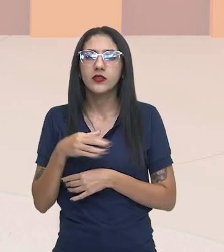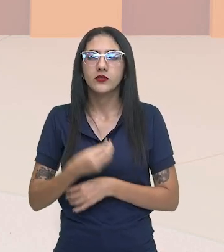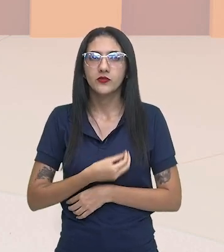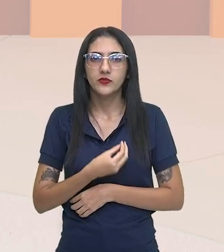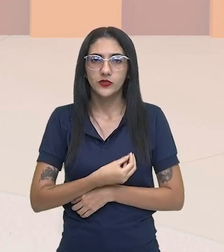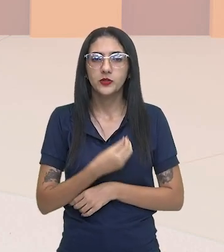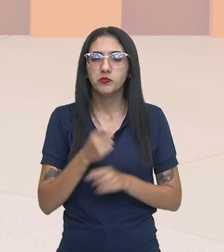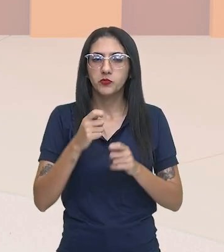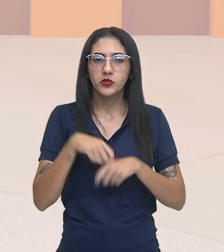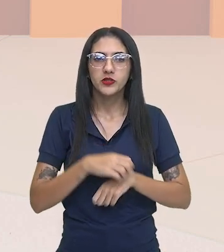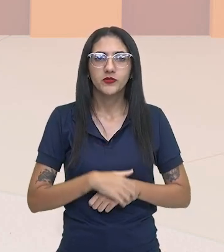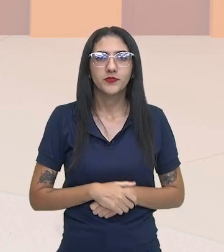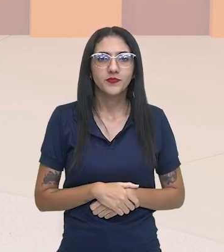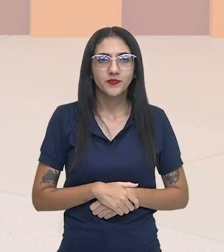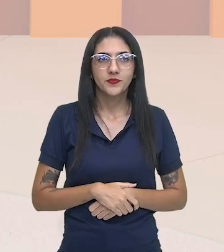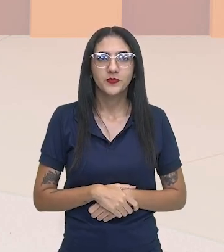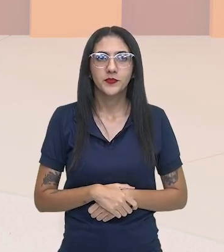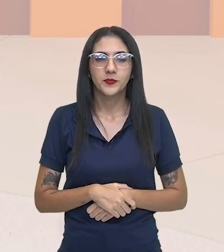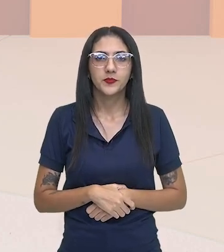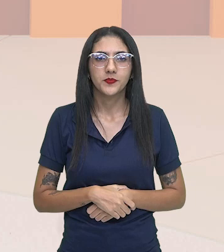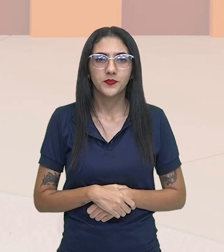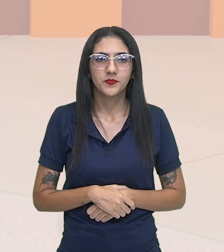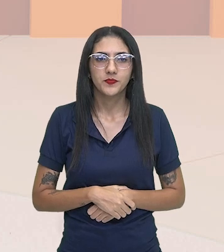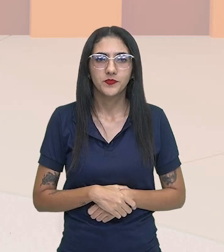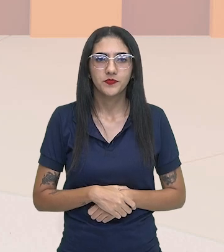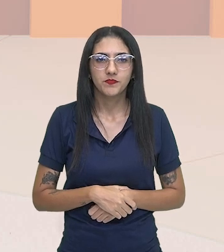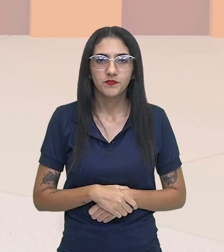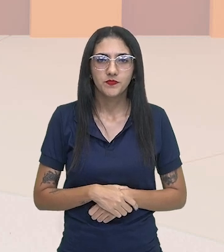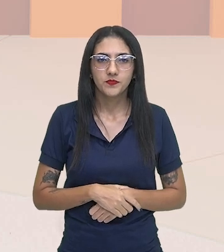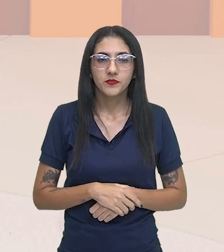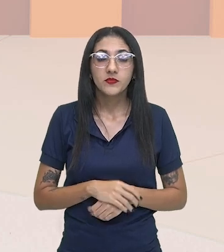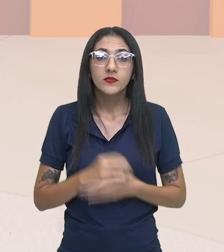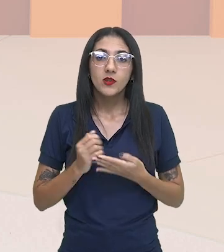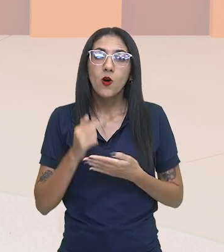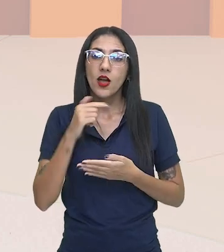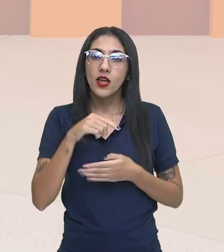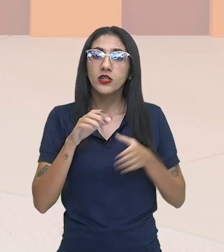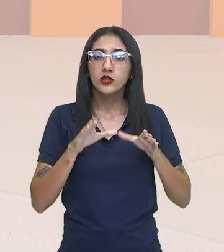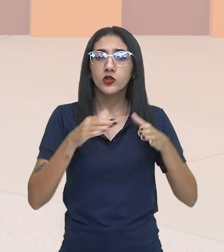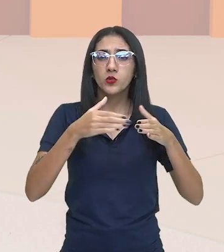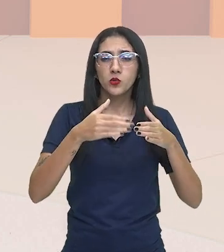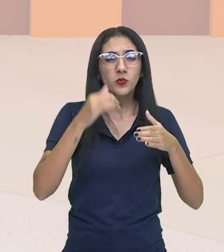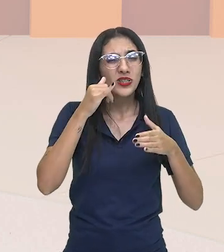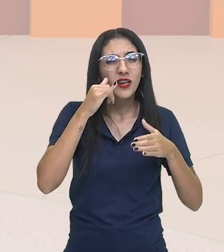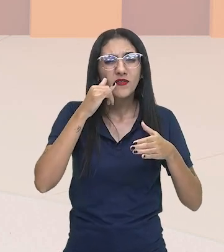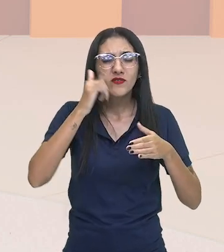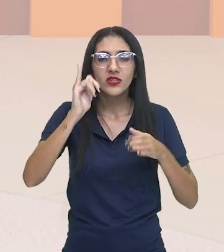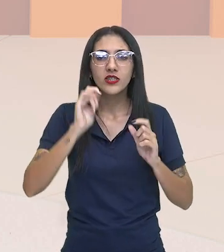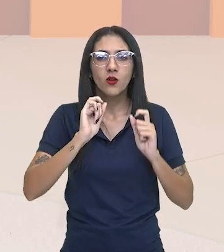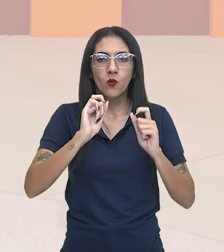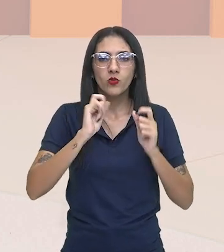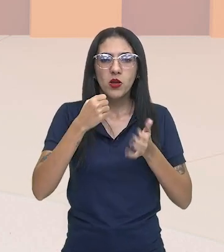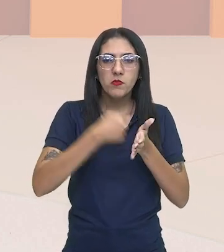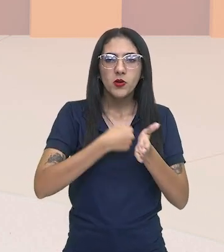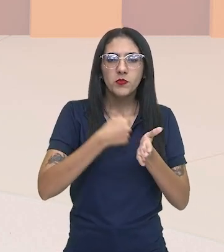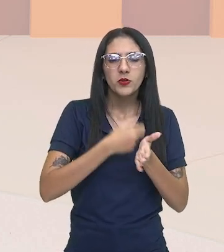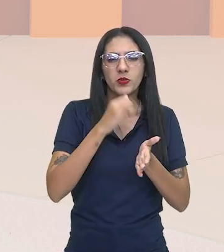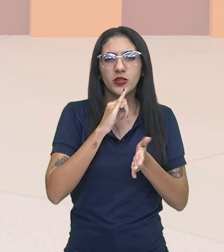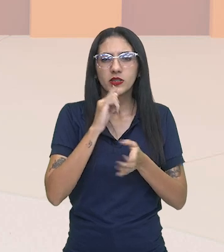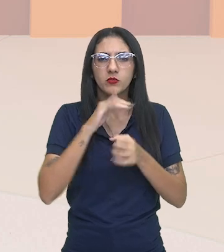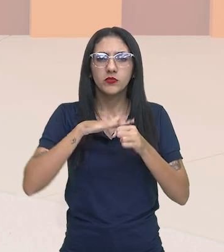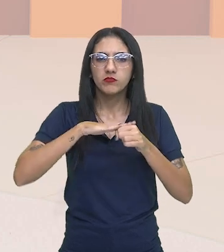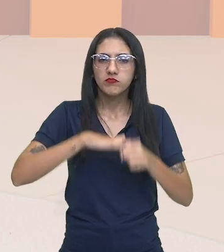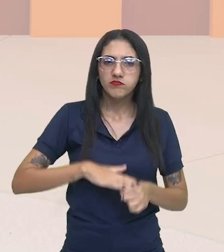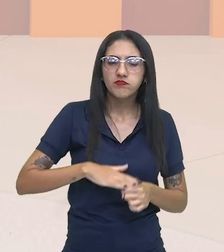reconhecimento. Nos movimentos que lutam por corrigir ou para eliminar injustiças culturais, como a humilhação,